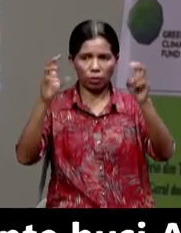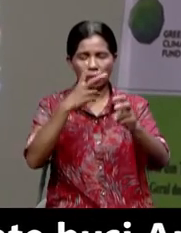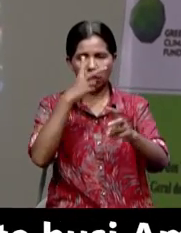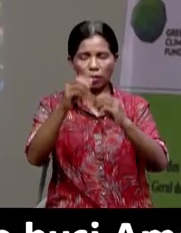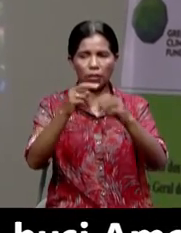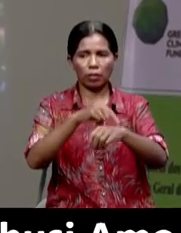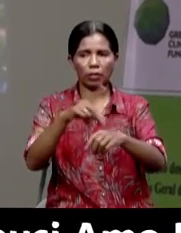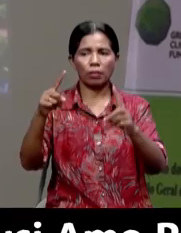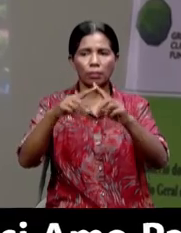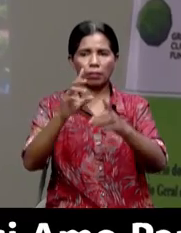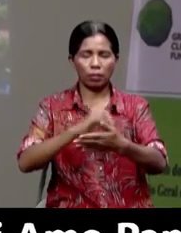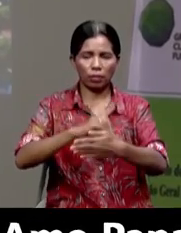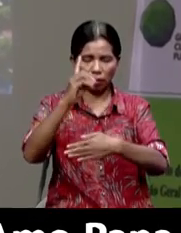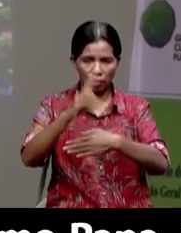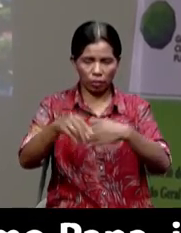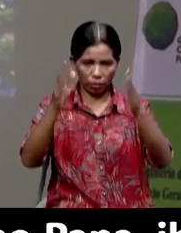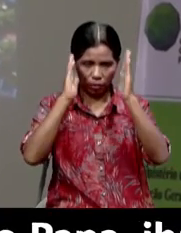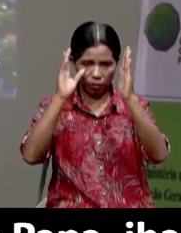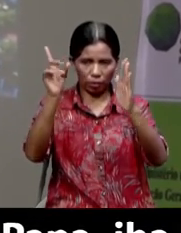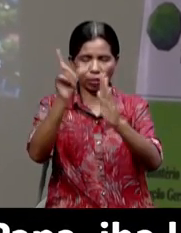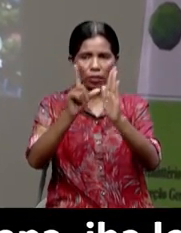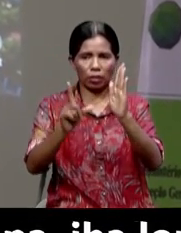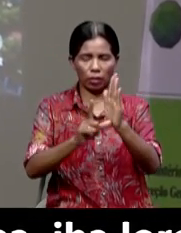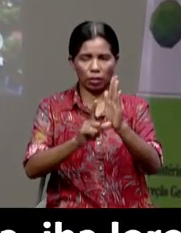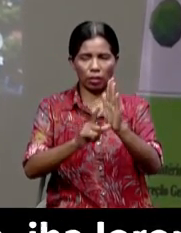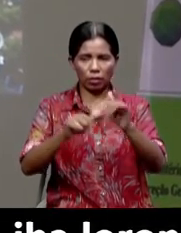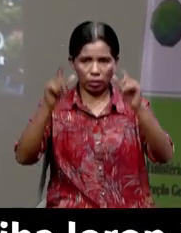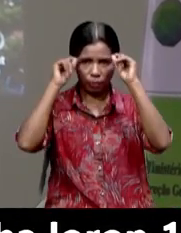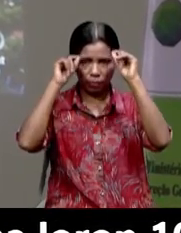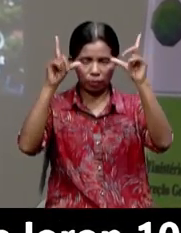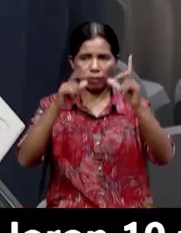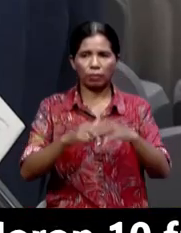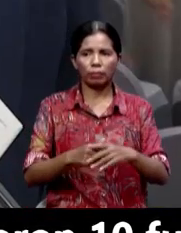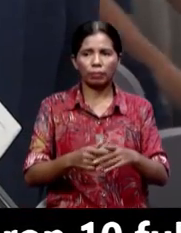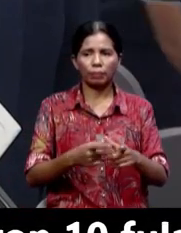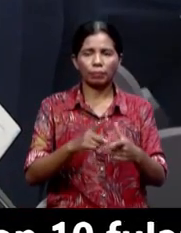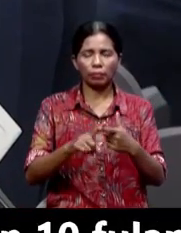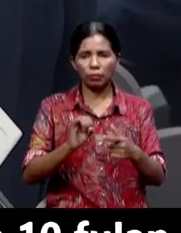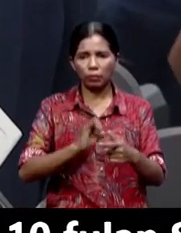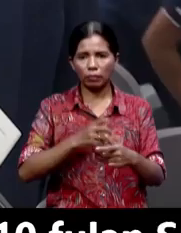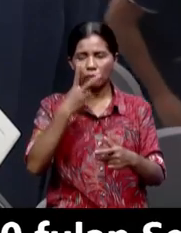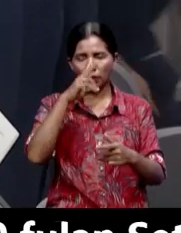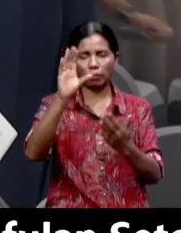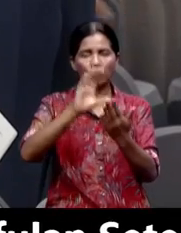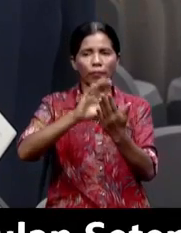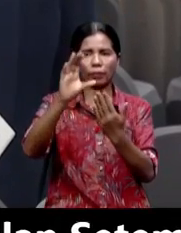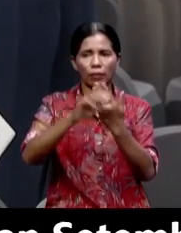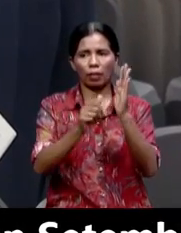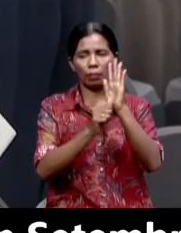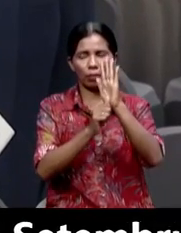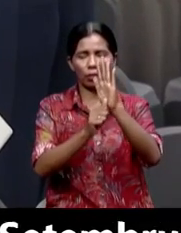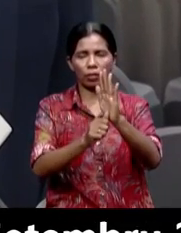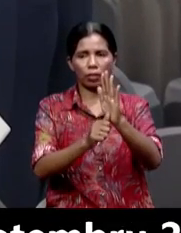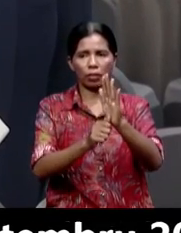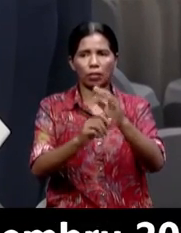consultação nacional para desenvolvimento estratégia no lei meteorologia e a Timor-Leste. Depois o enhavare calendário ne apresenta o se consultor